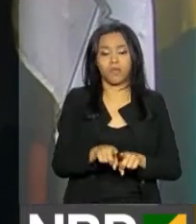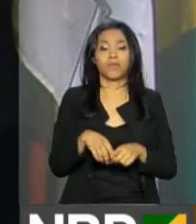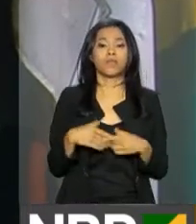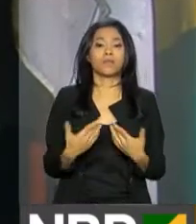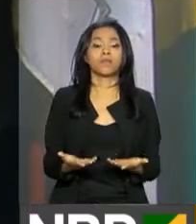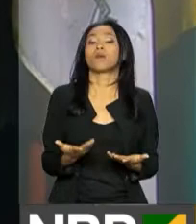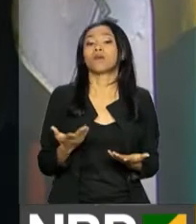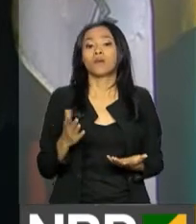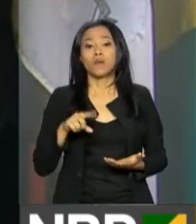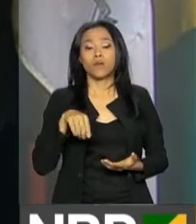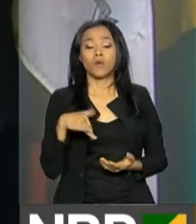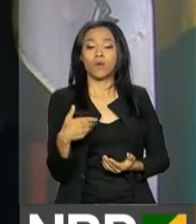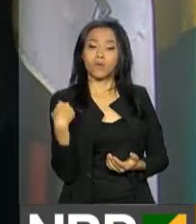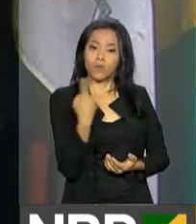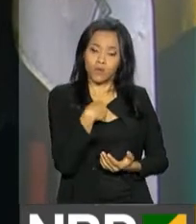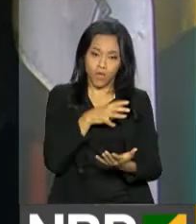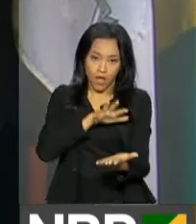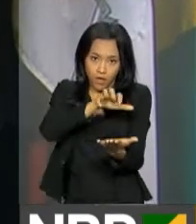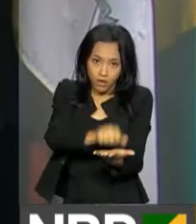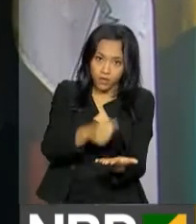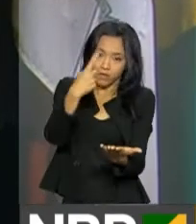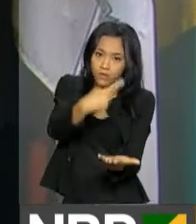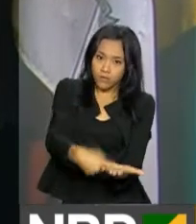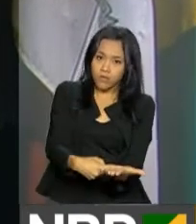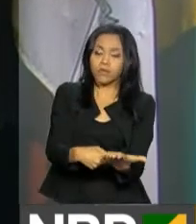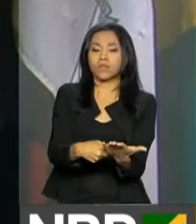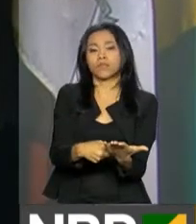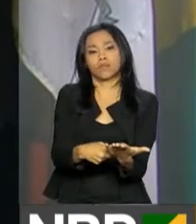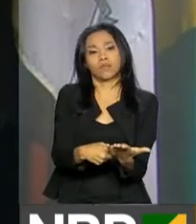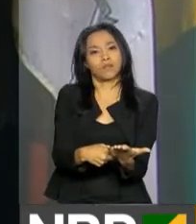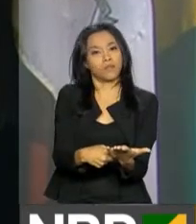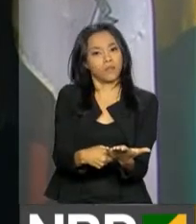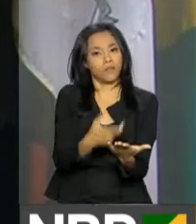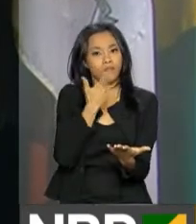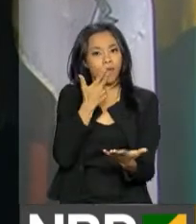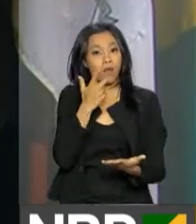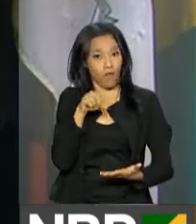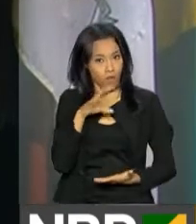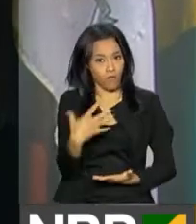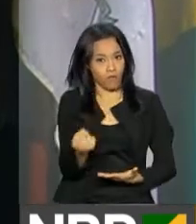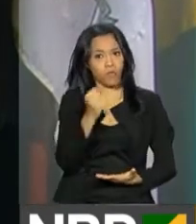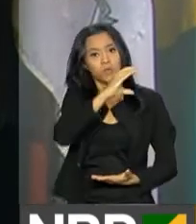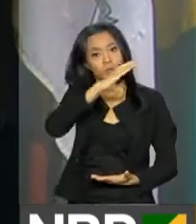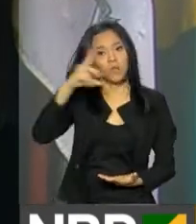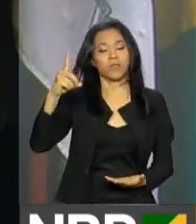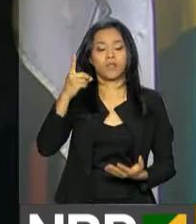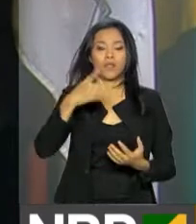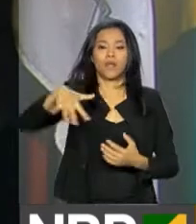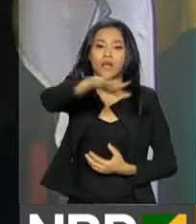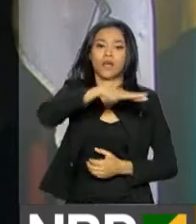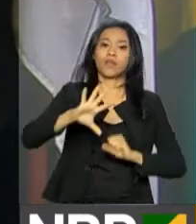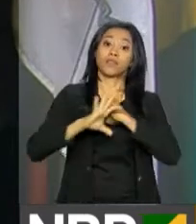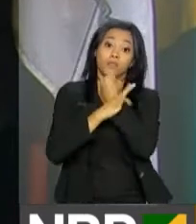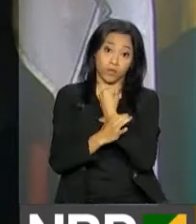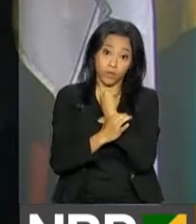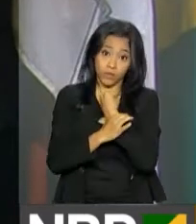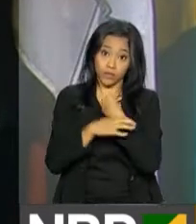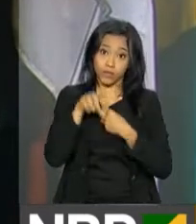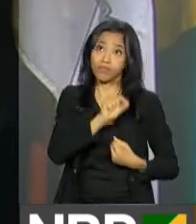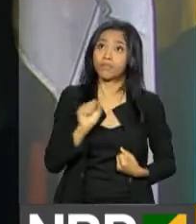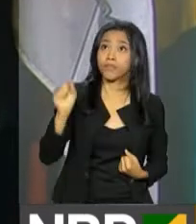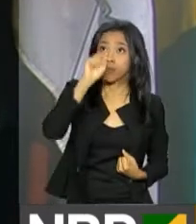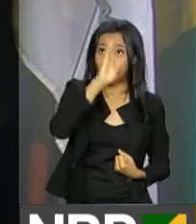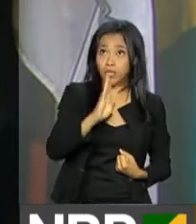não quando nós assumimos esta tarefa que joga nós vamos coordenar e integrar a segurança pública em todo o país logo o